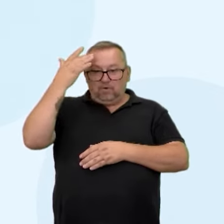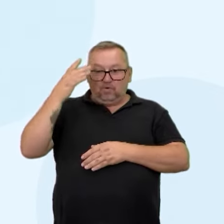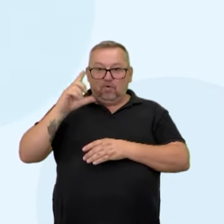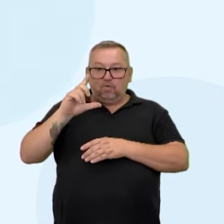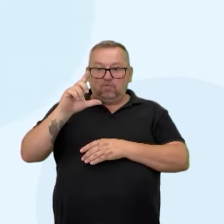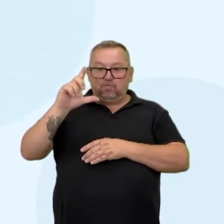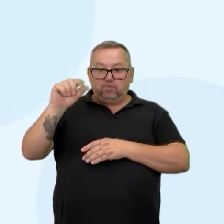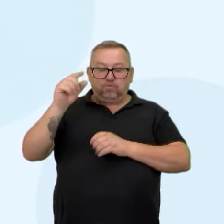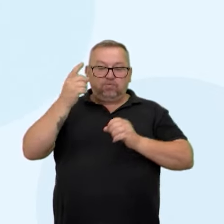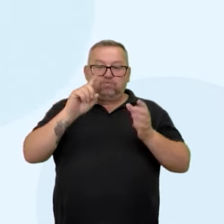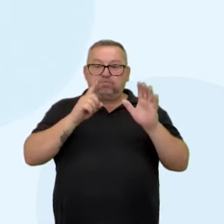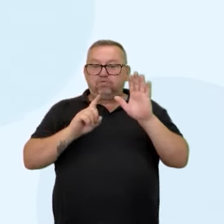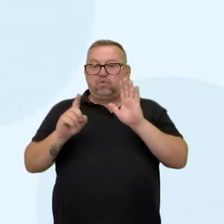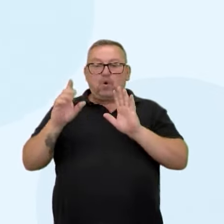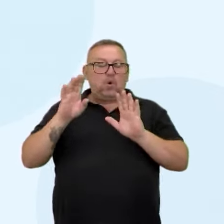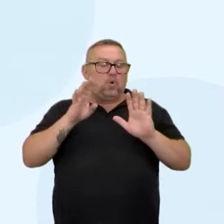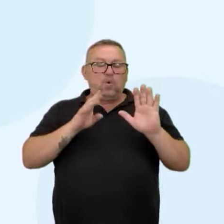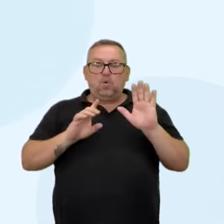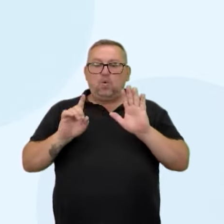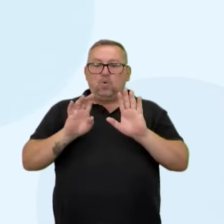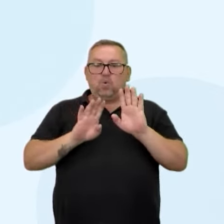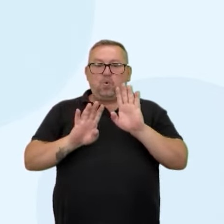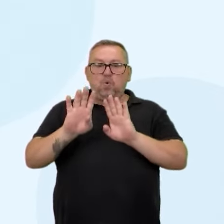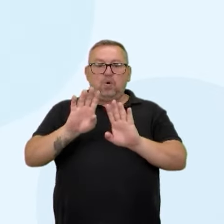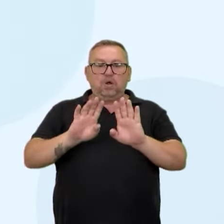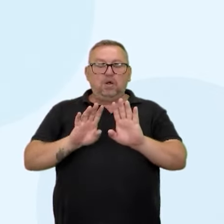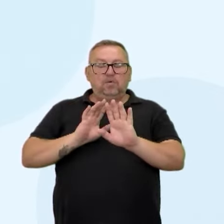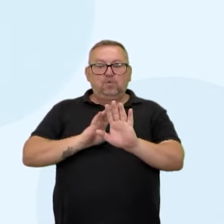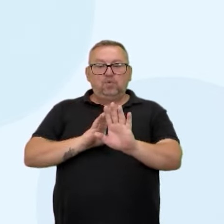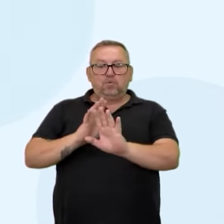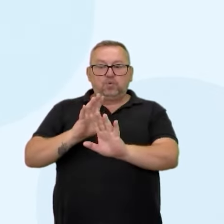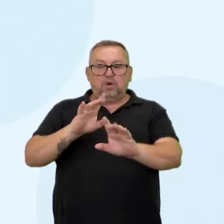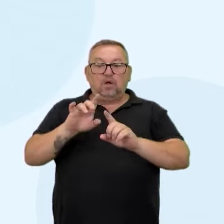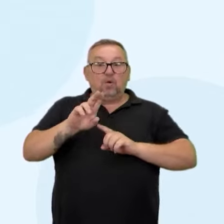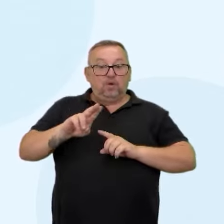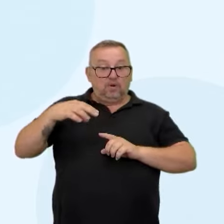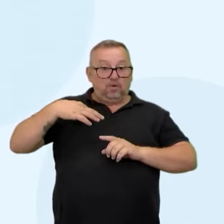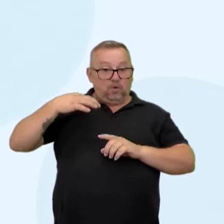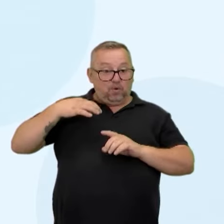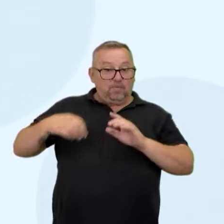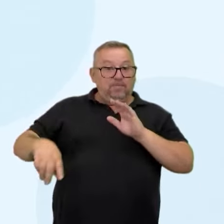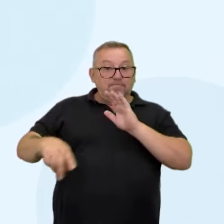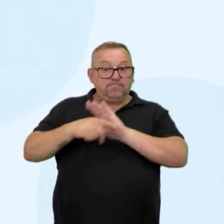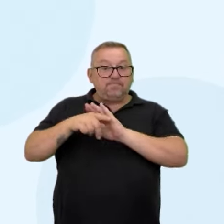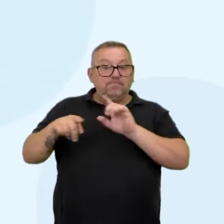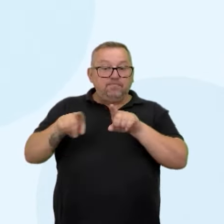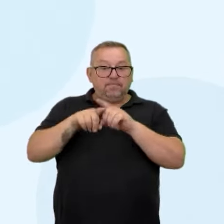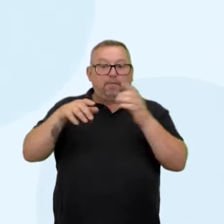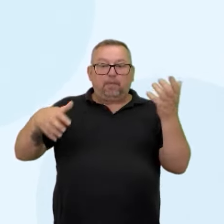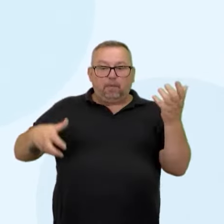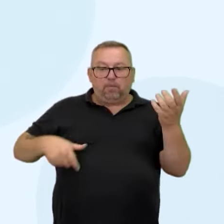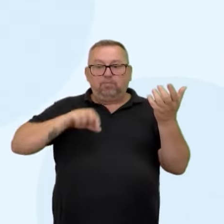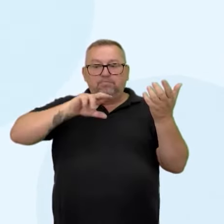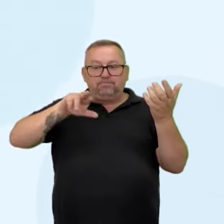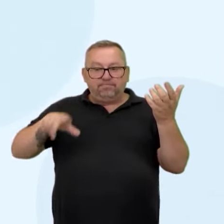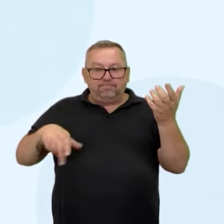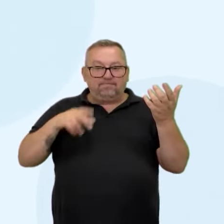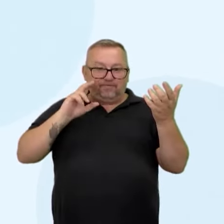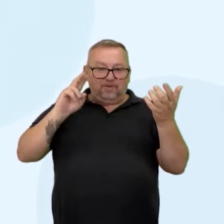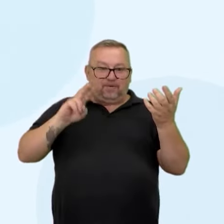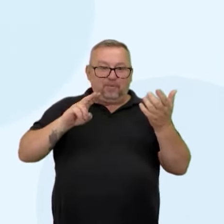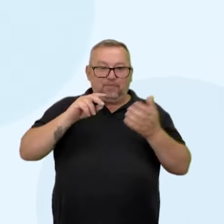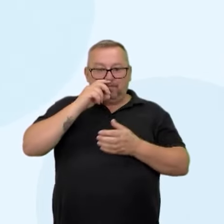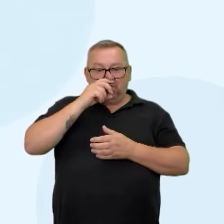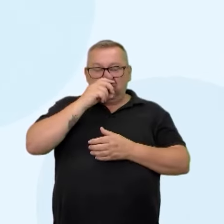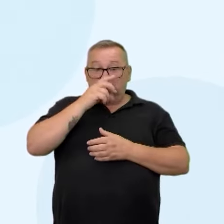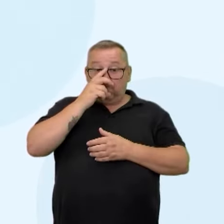pessoas que saem dançando, cantando, usando roupas típicas da folia e seus instrumentos musicais. Aí deu para perceber aí no